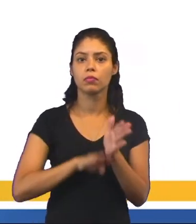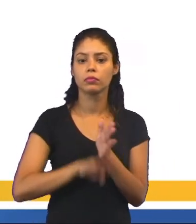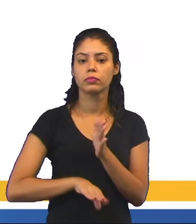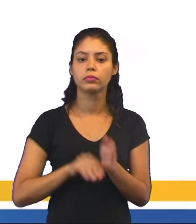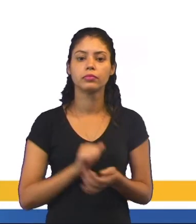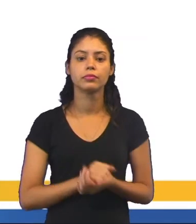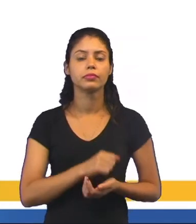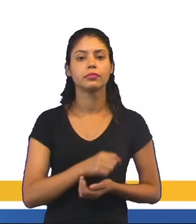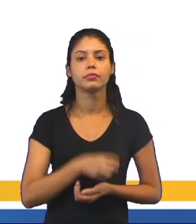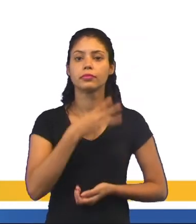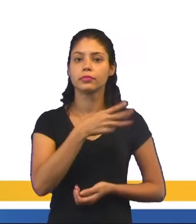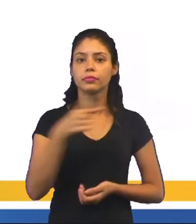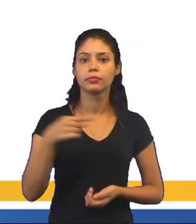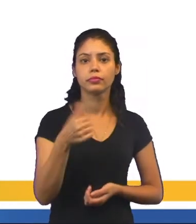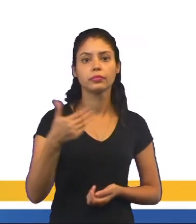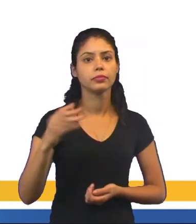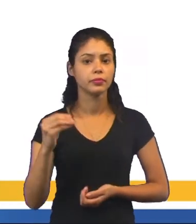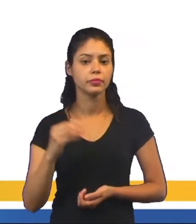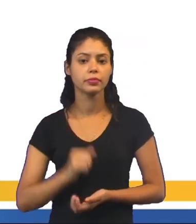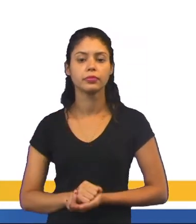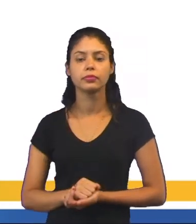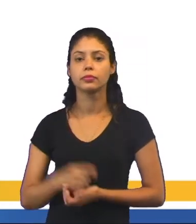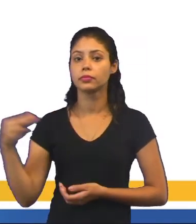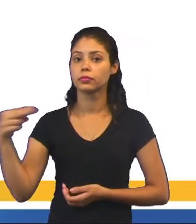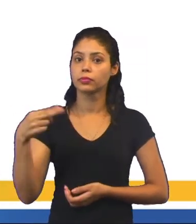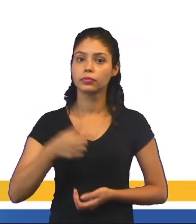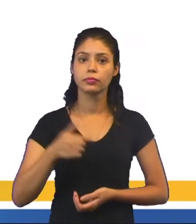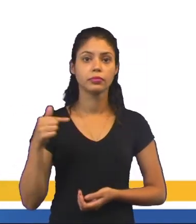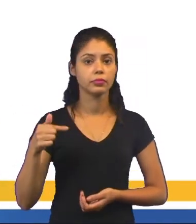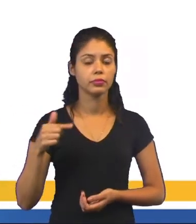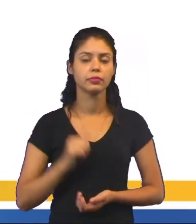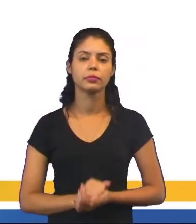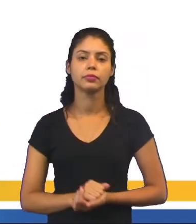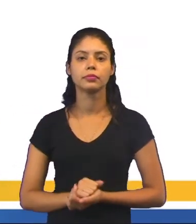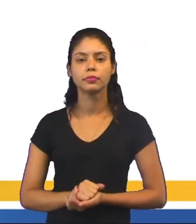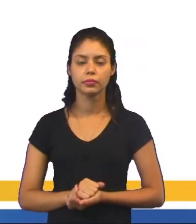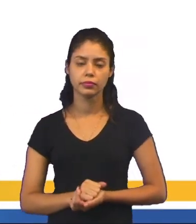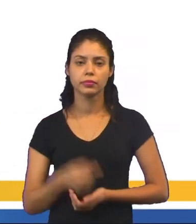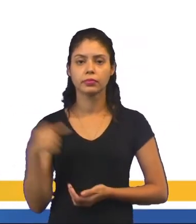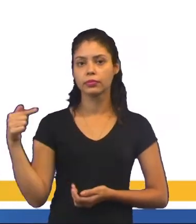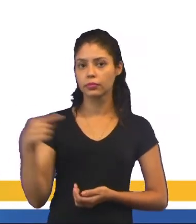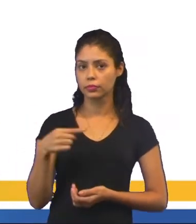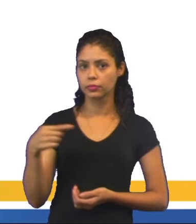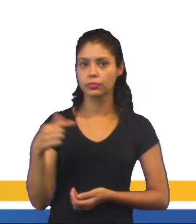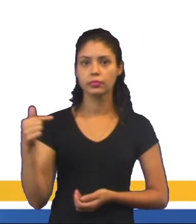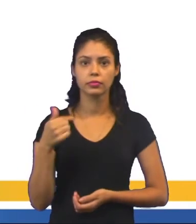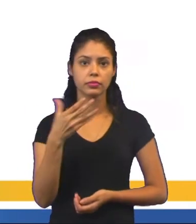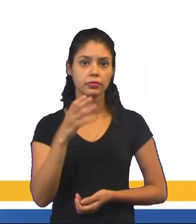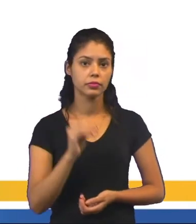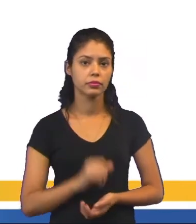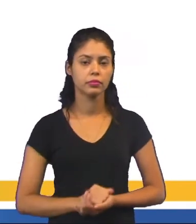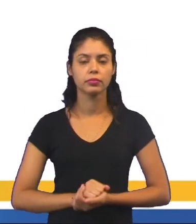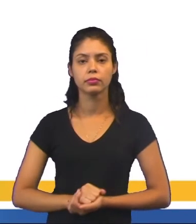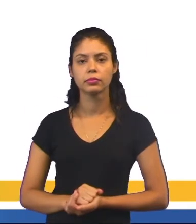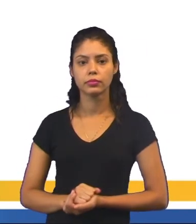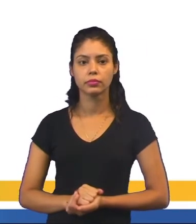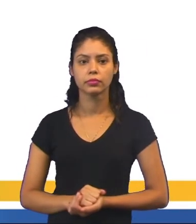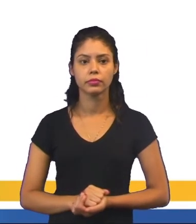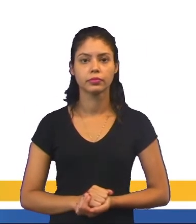subtração, 3 menos 10 é igual a menos 7, porque o negativo vai estar no 10.